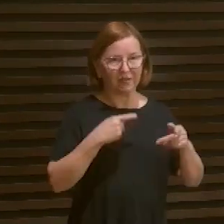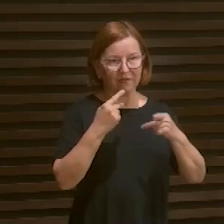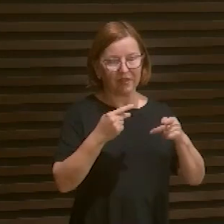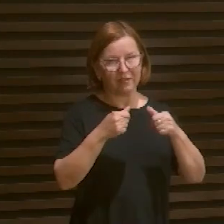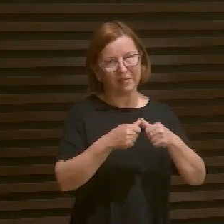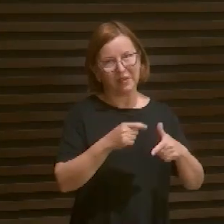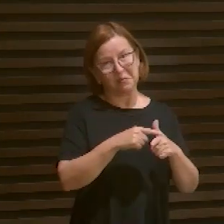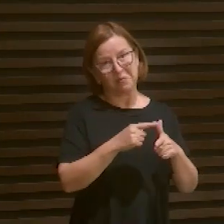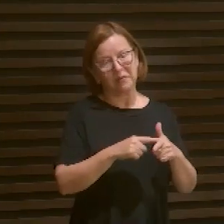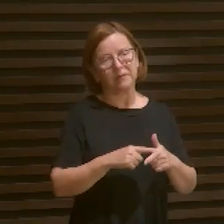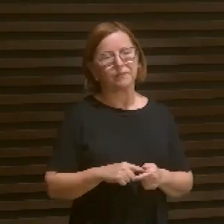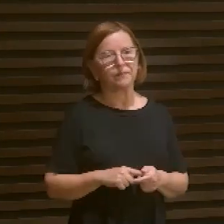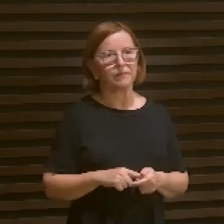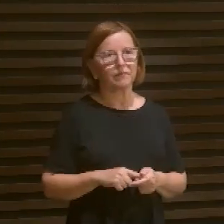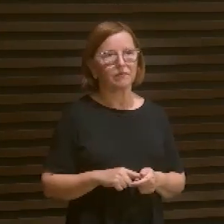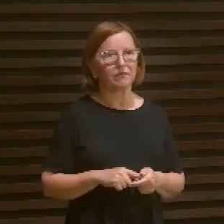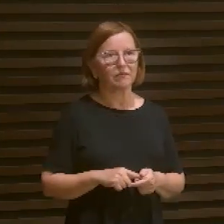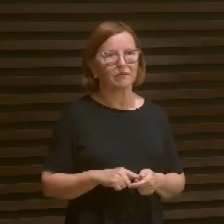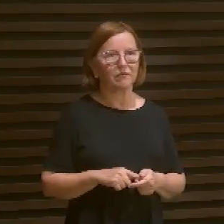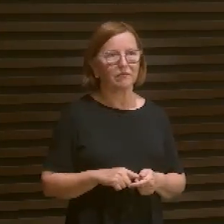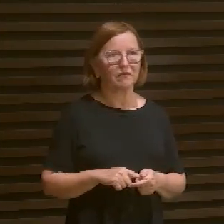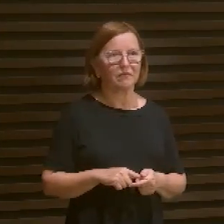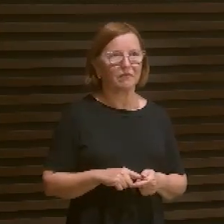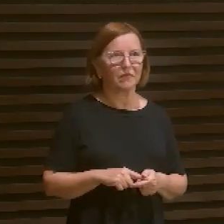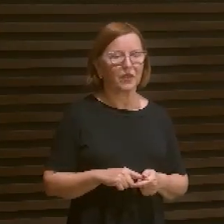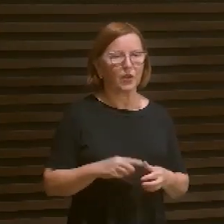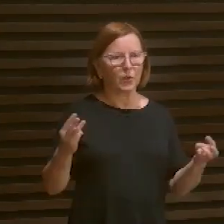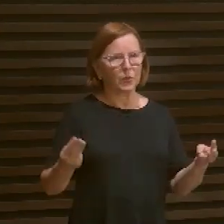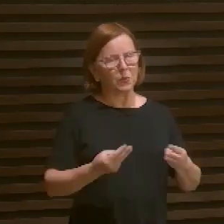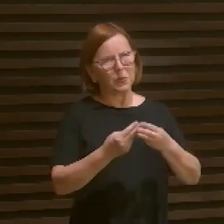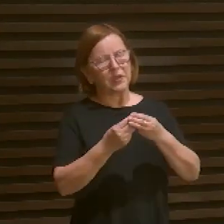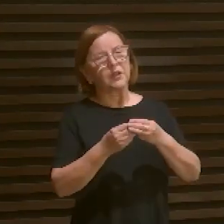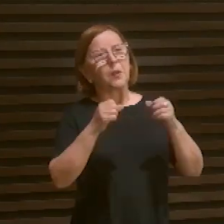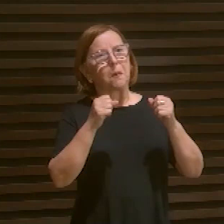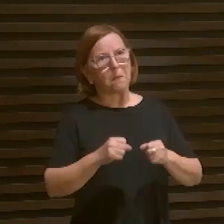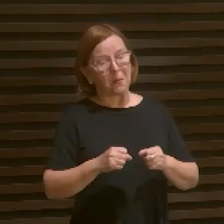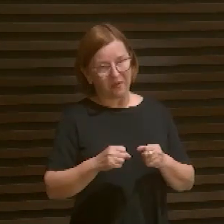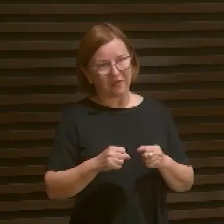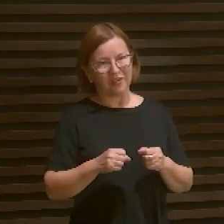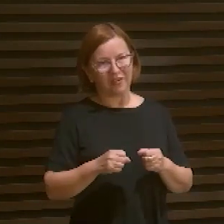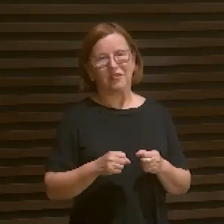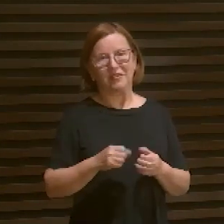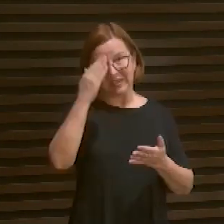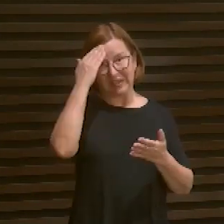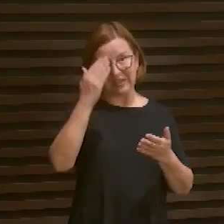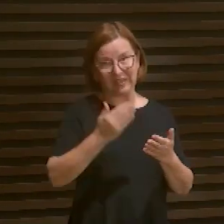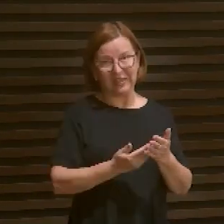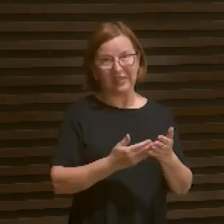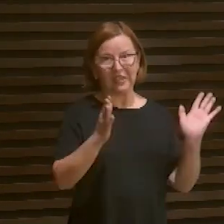Eles poderiam até admitir que Jesus era superior aos anjos, mas superior a Moisés,